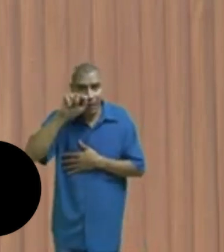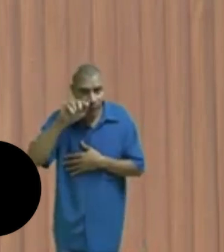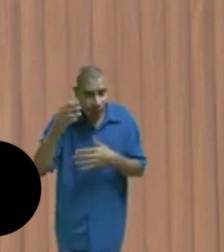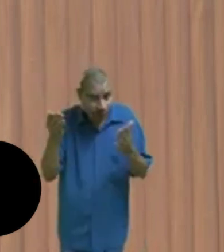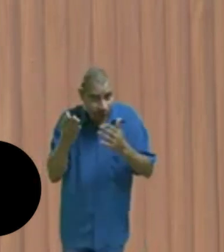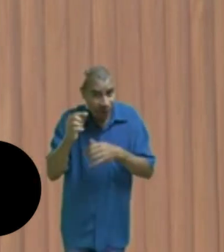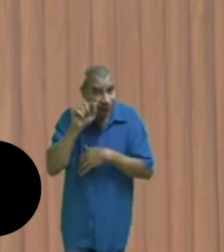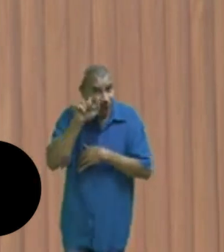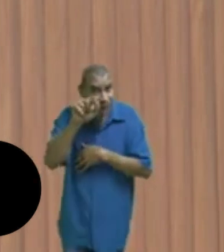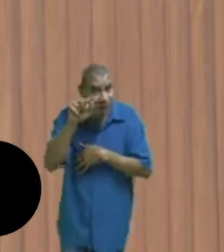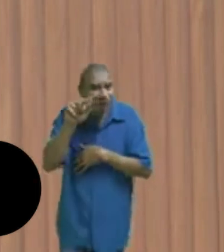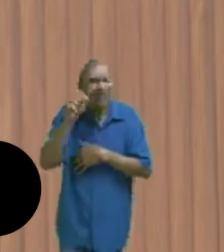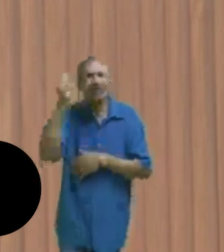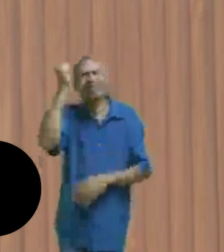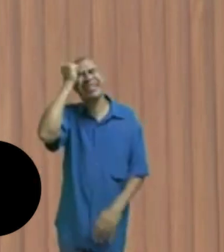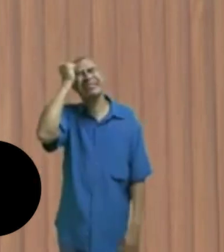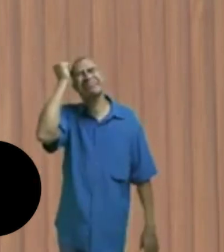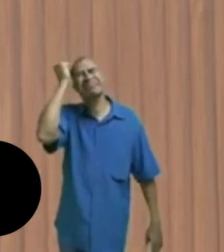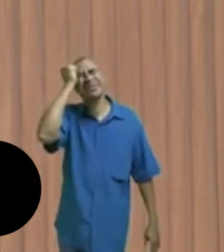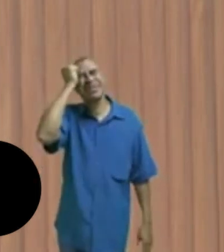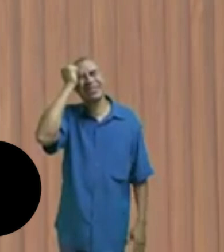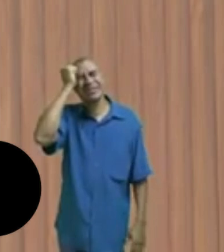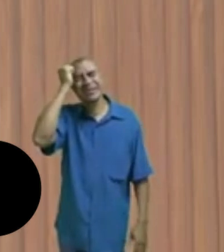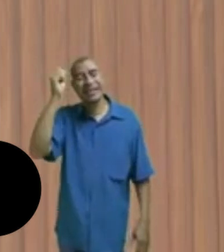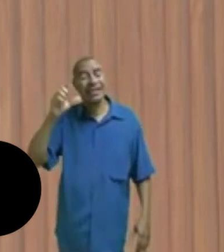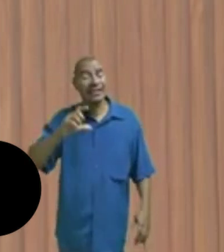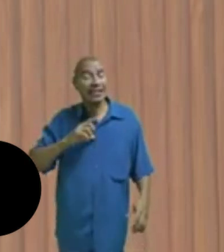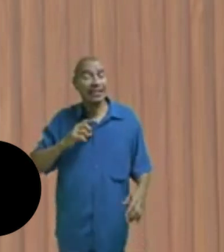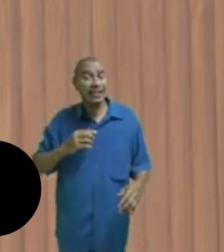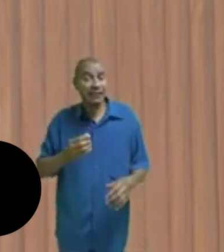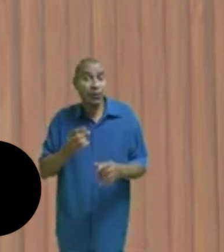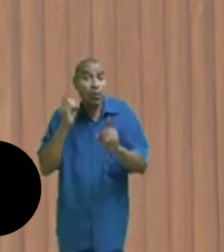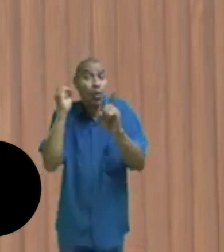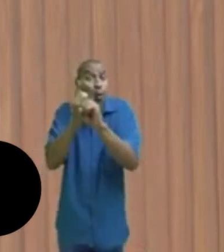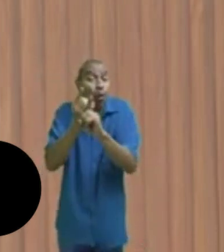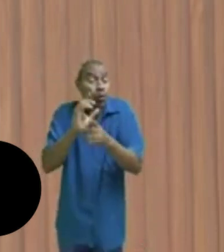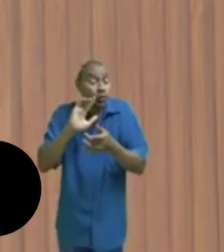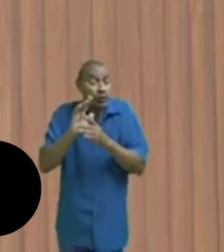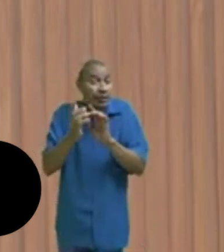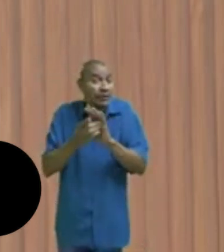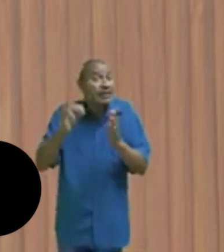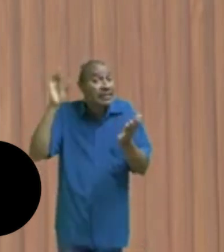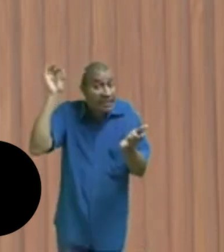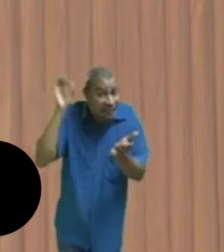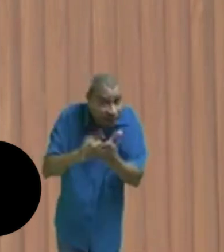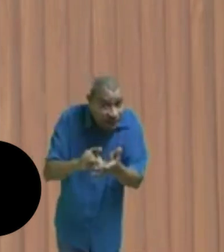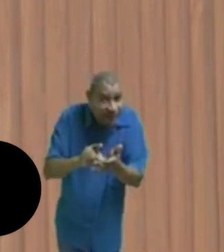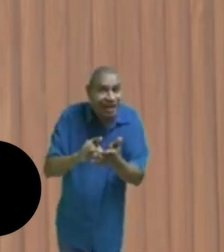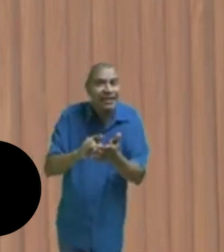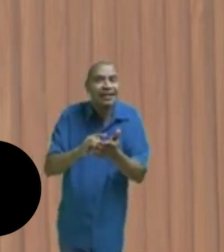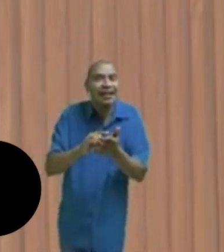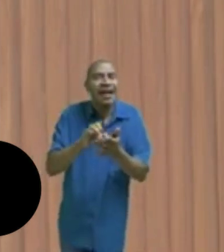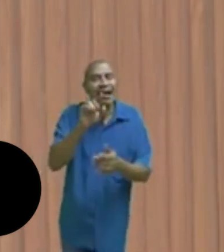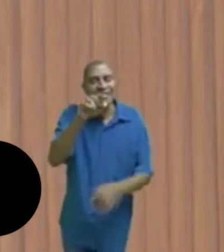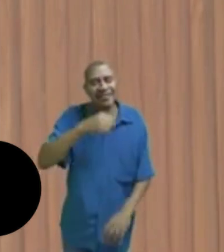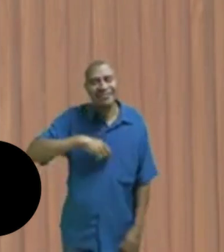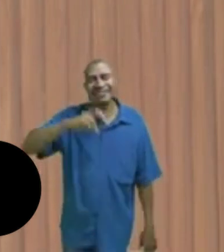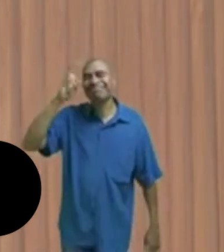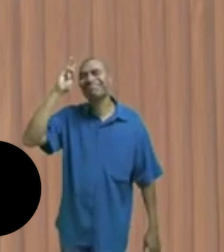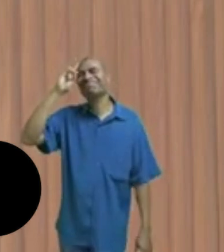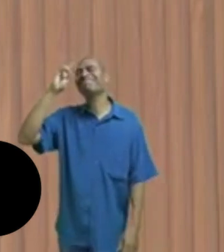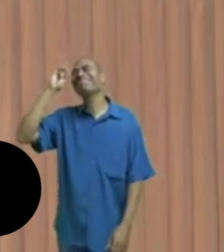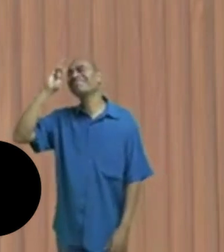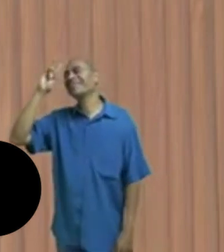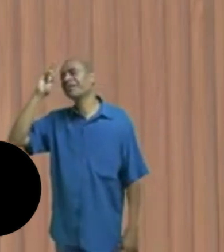novo, se você realmente se encontrou com Cristo em algum momento na sua vida, você se lembrará neste